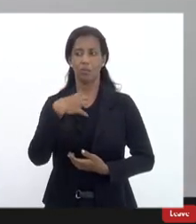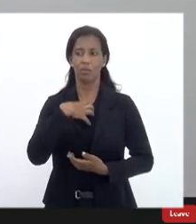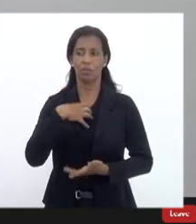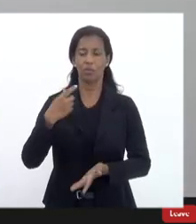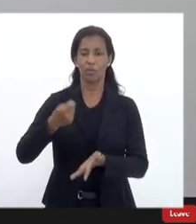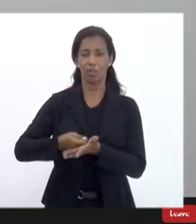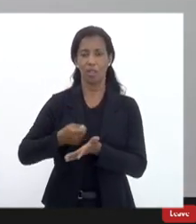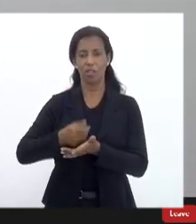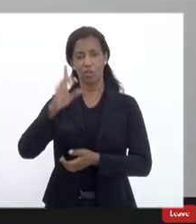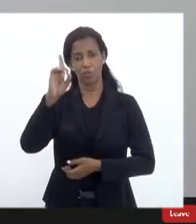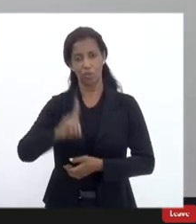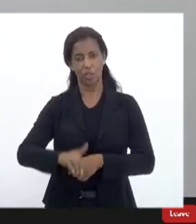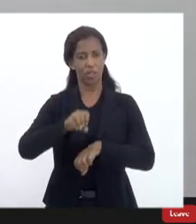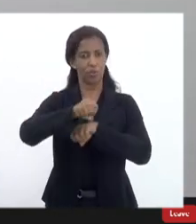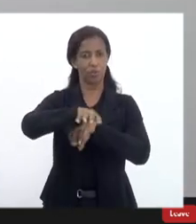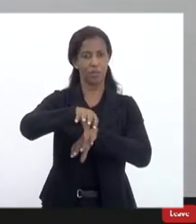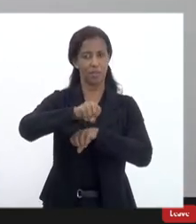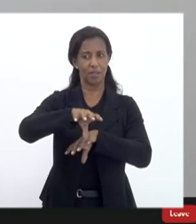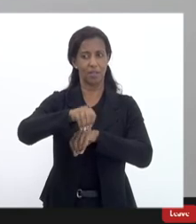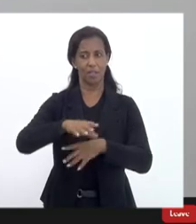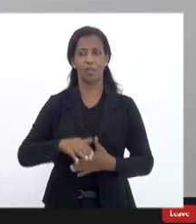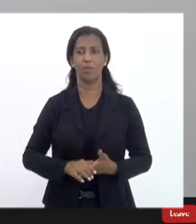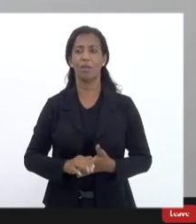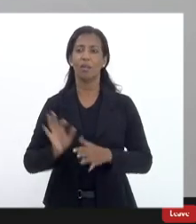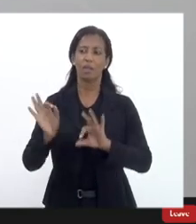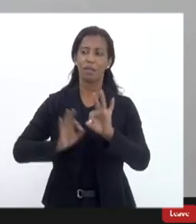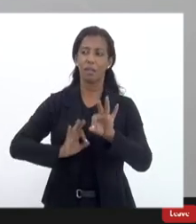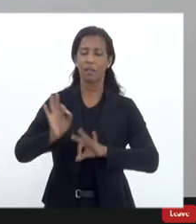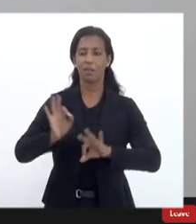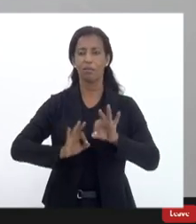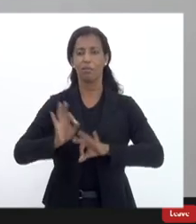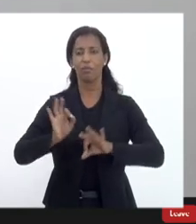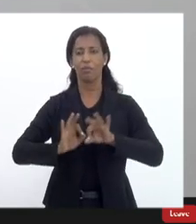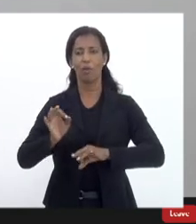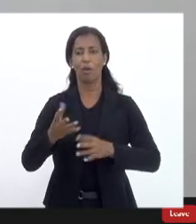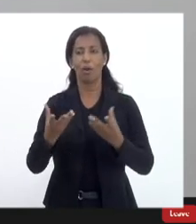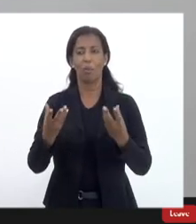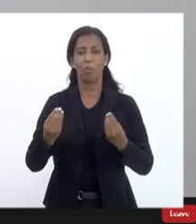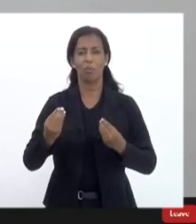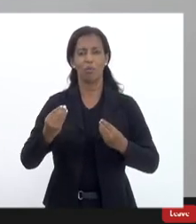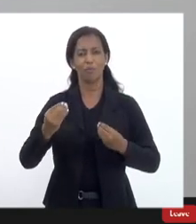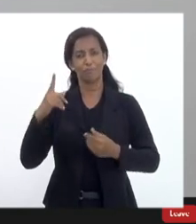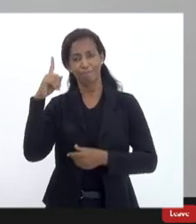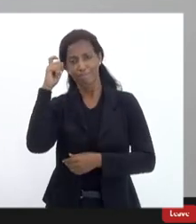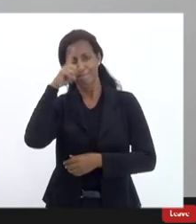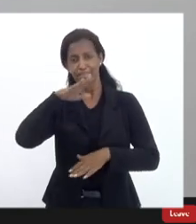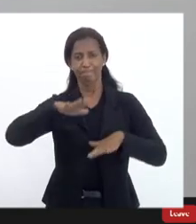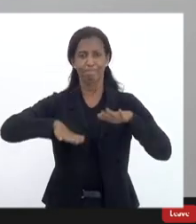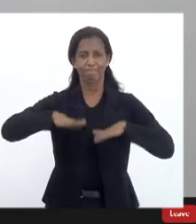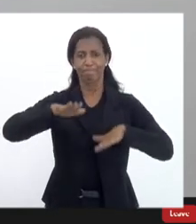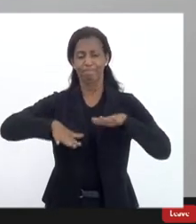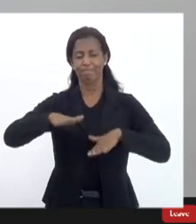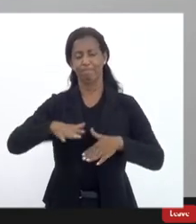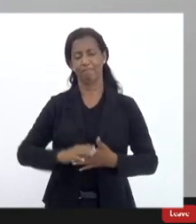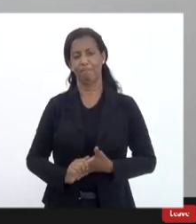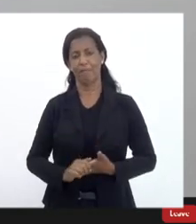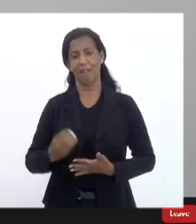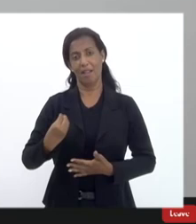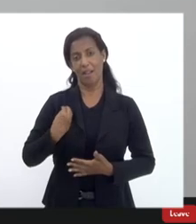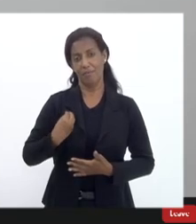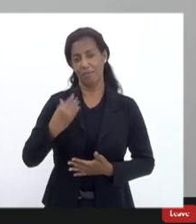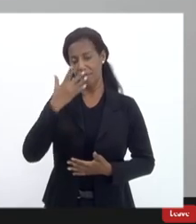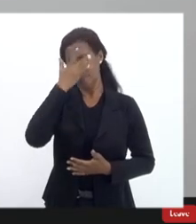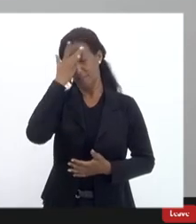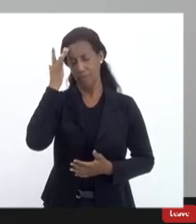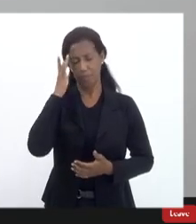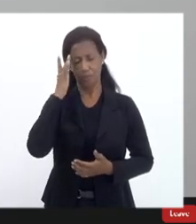de garantirmos o direito à educação em condições muito instáveis e muito ameaçadoras à vida das